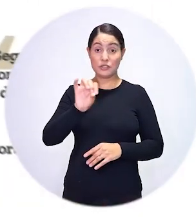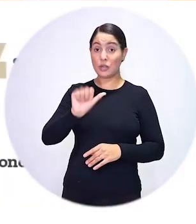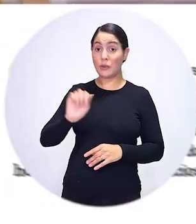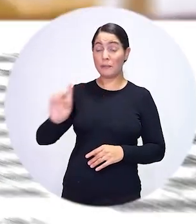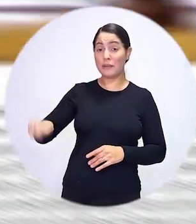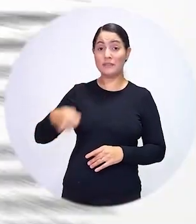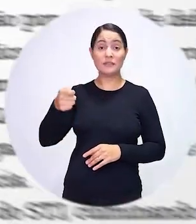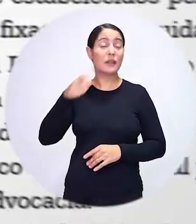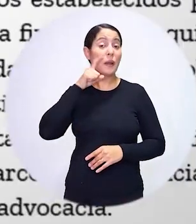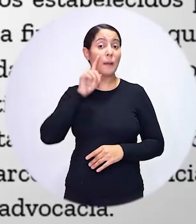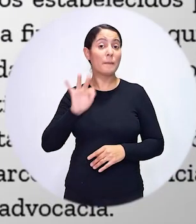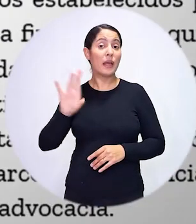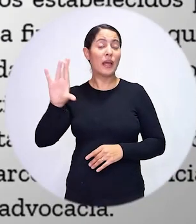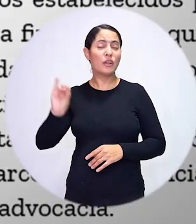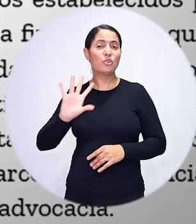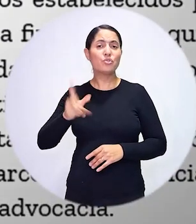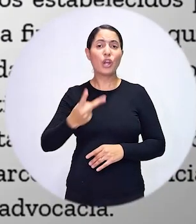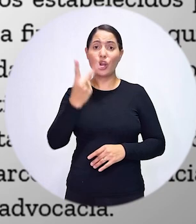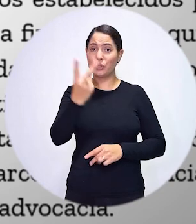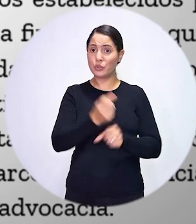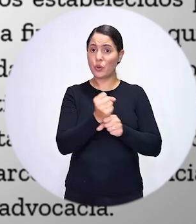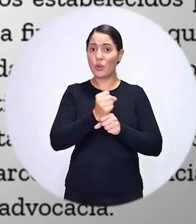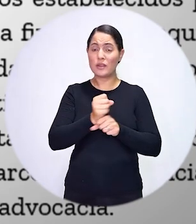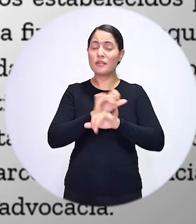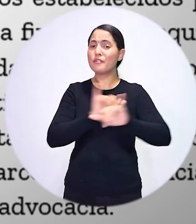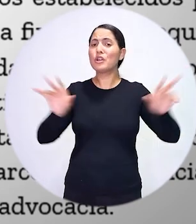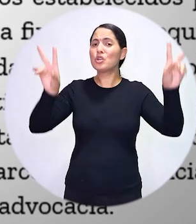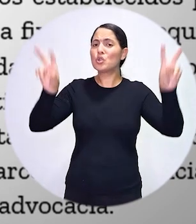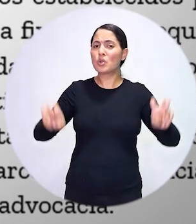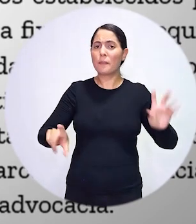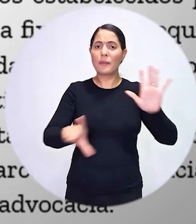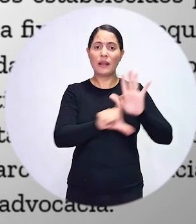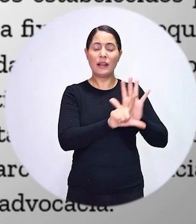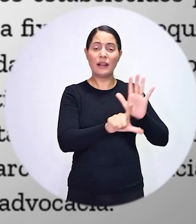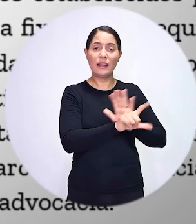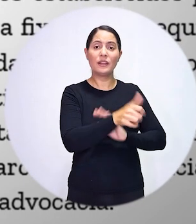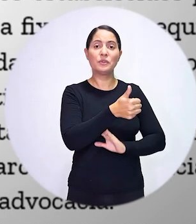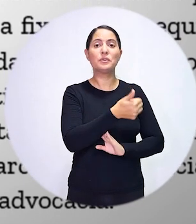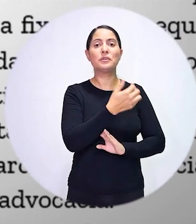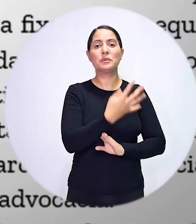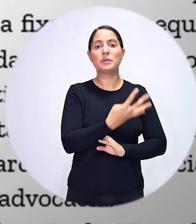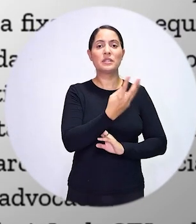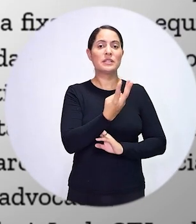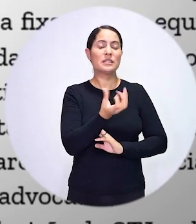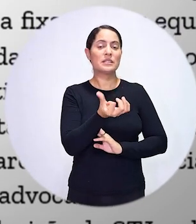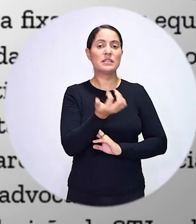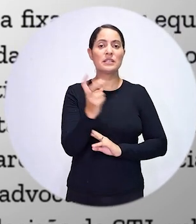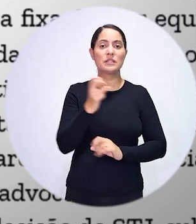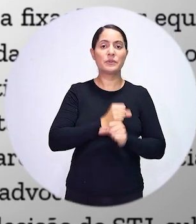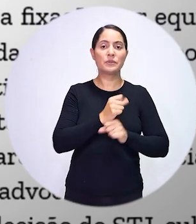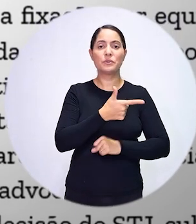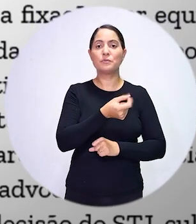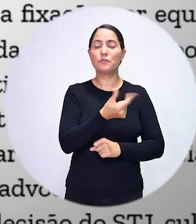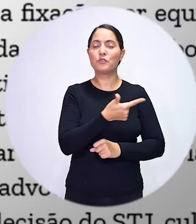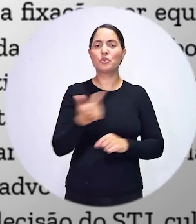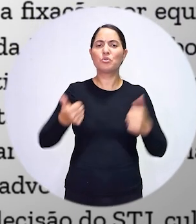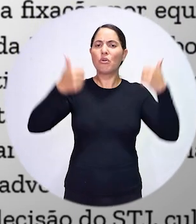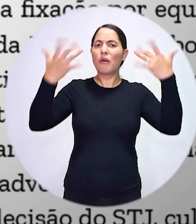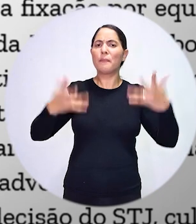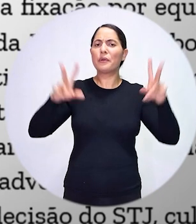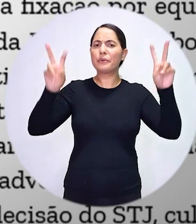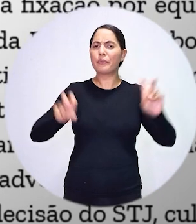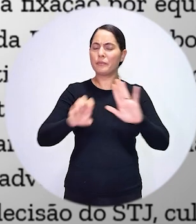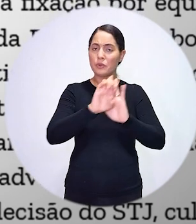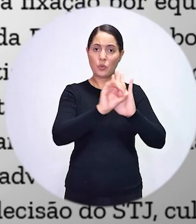Para o presidente nacional da OAB, Beto Simonetti, há 2 anos, a Lei 14.365 de 2022 entrou em